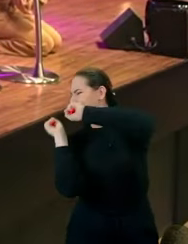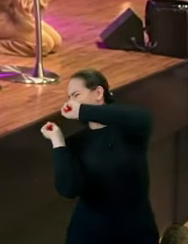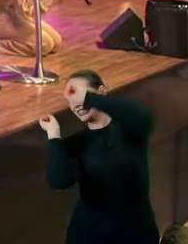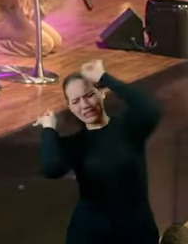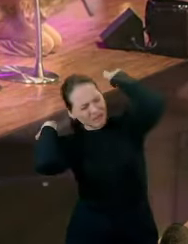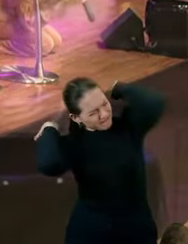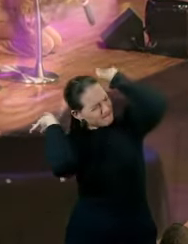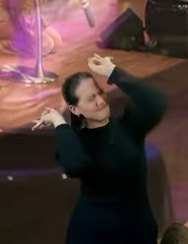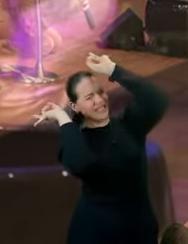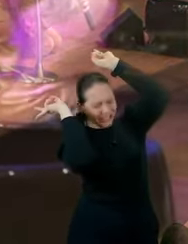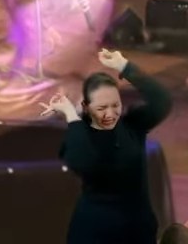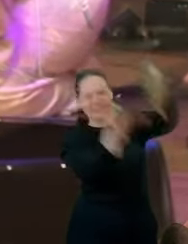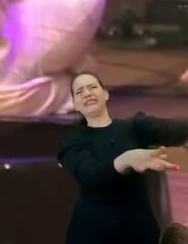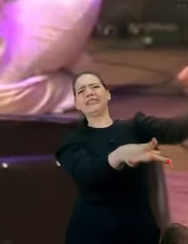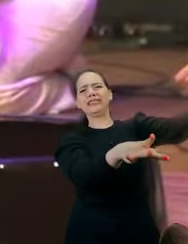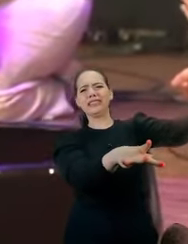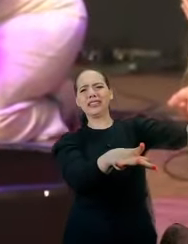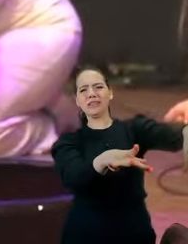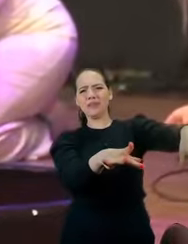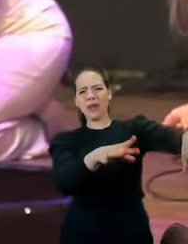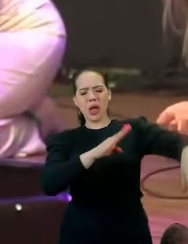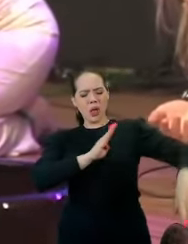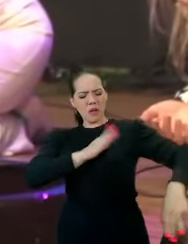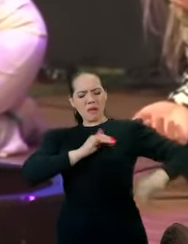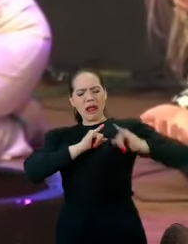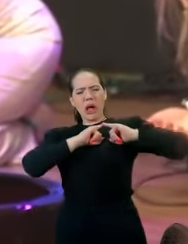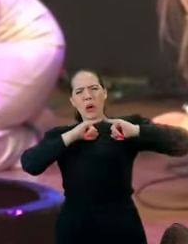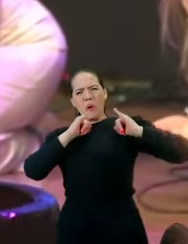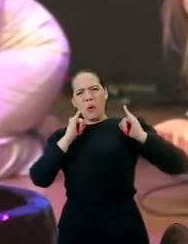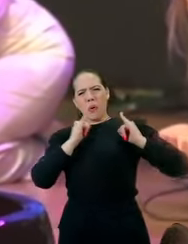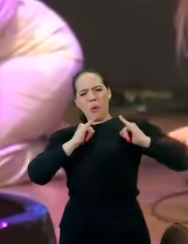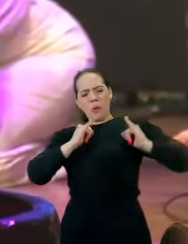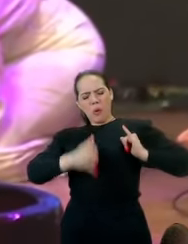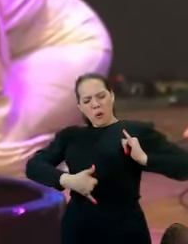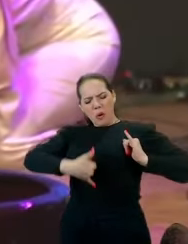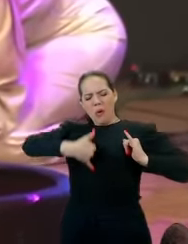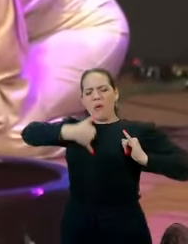Arranca a idolatria do nosso coração de ministro, Senhor.